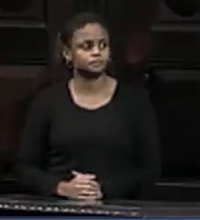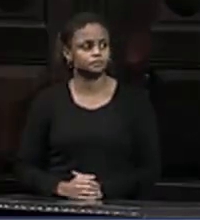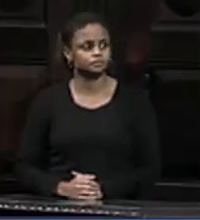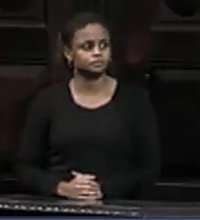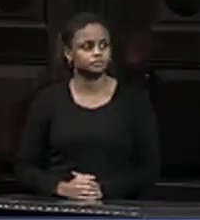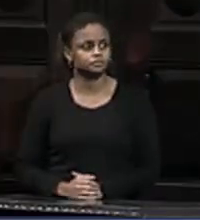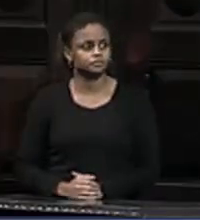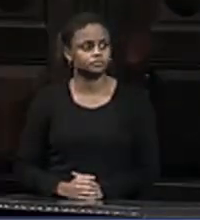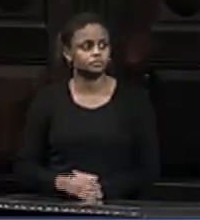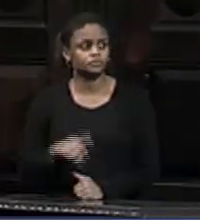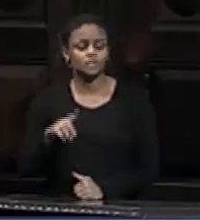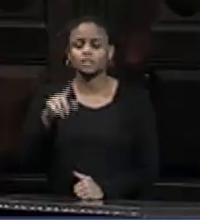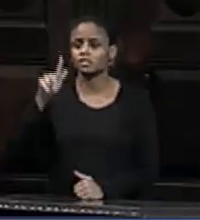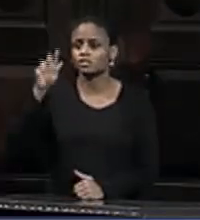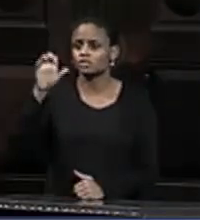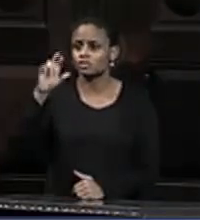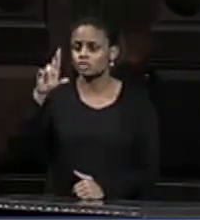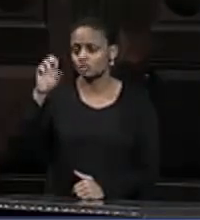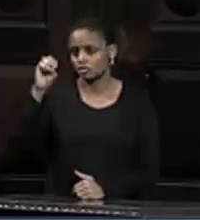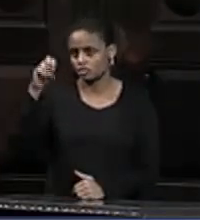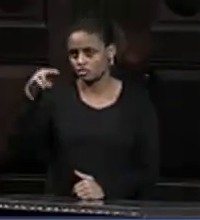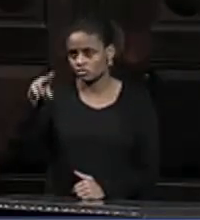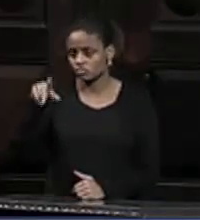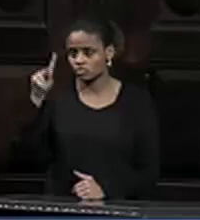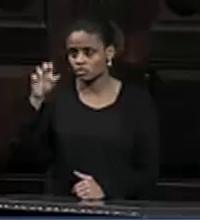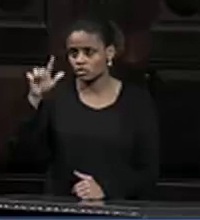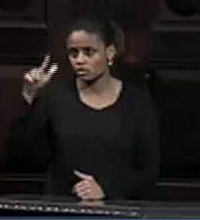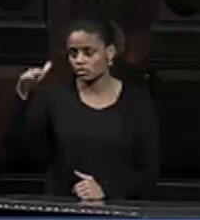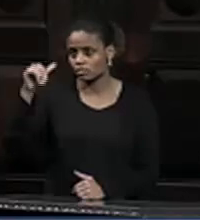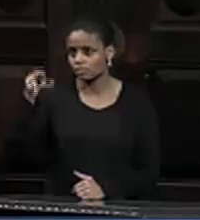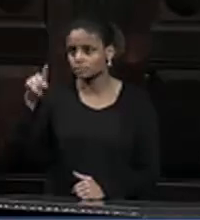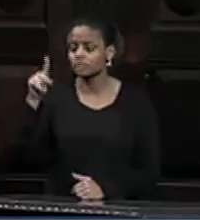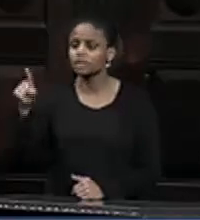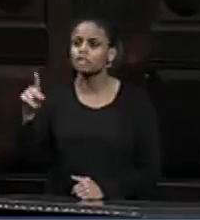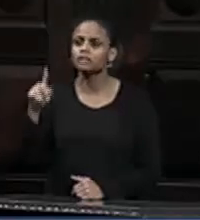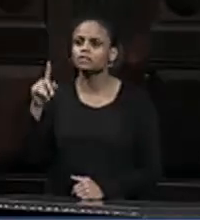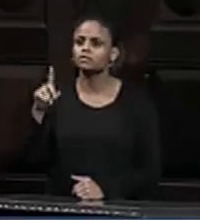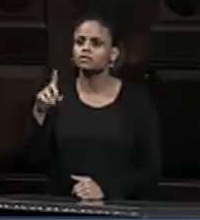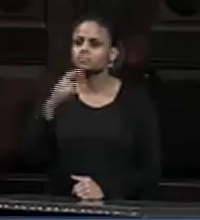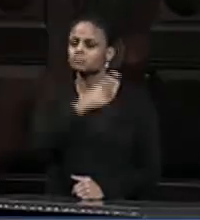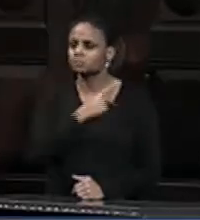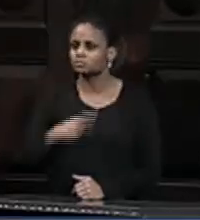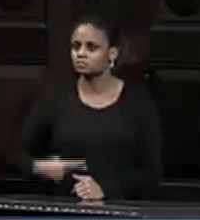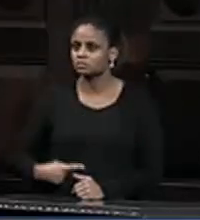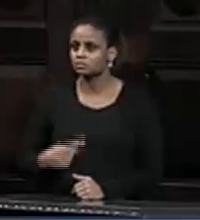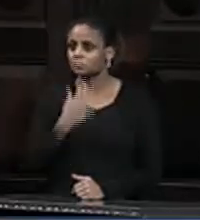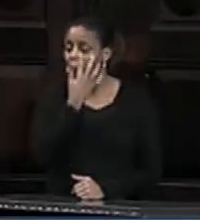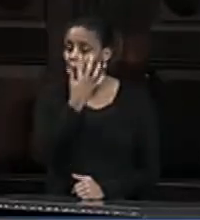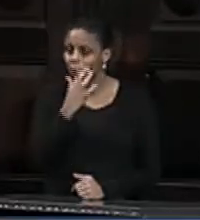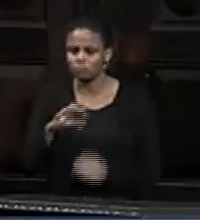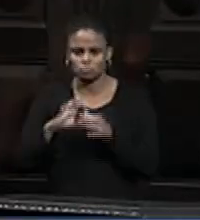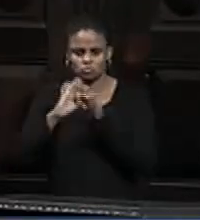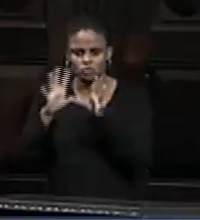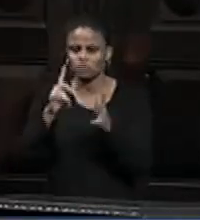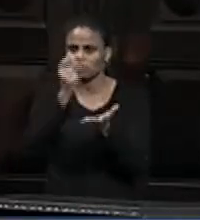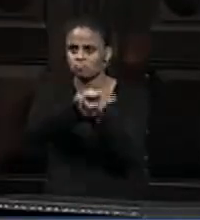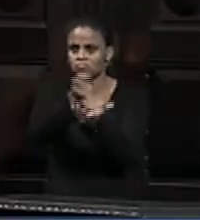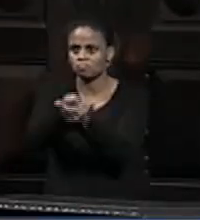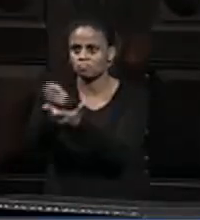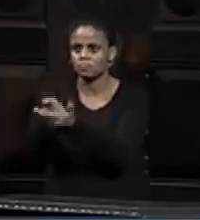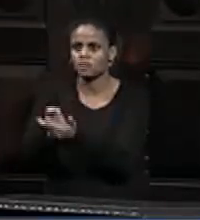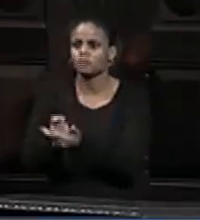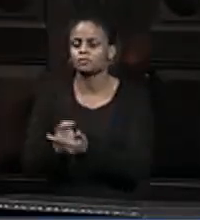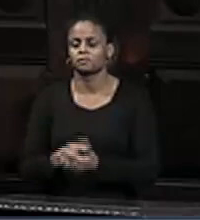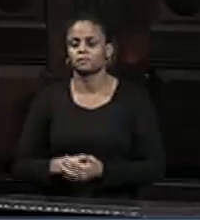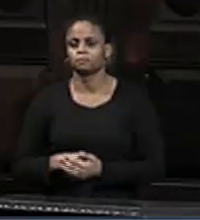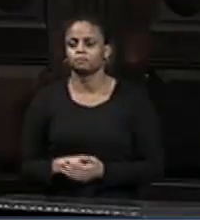E Gerson Kelman, na agência reguladora, patrocinou aquela orgia. Claro que a